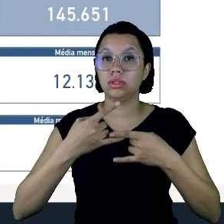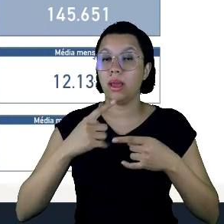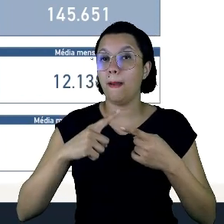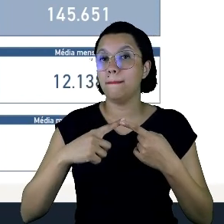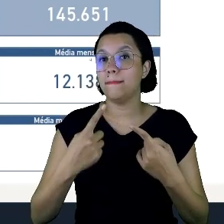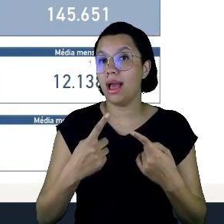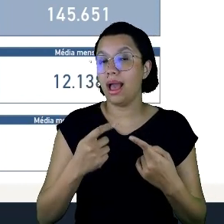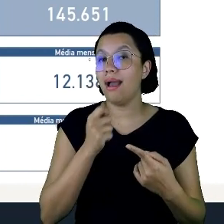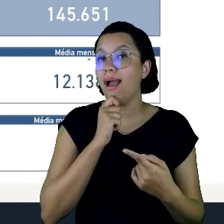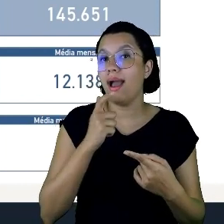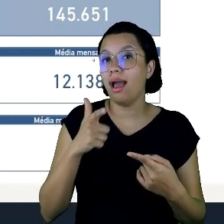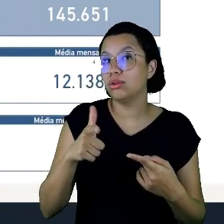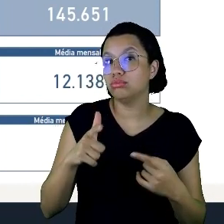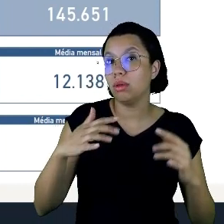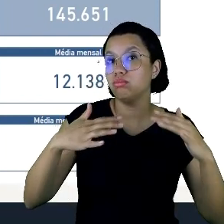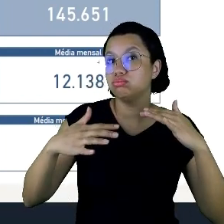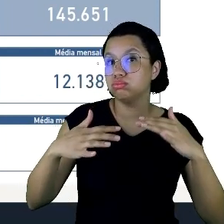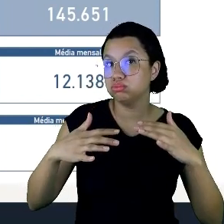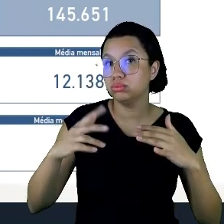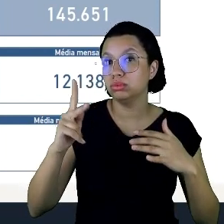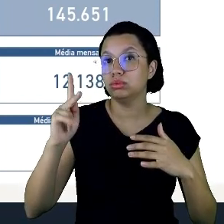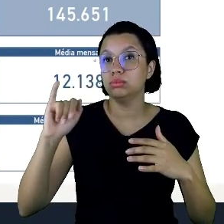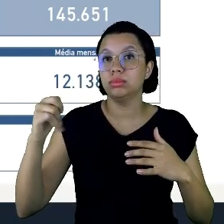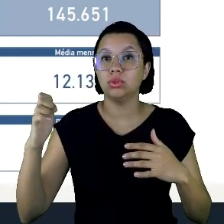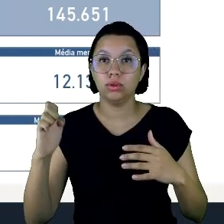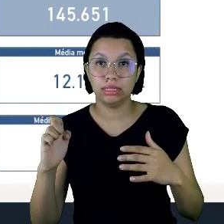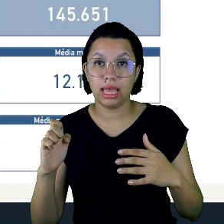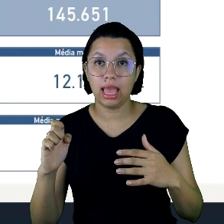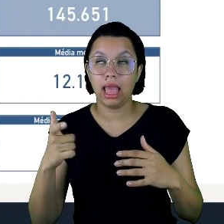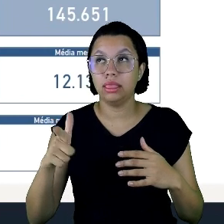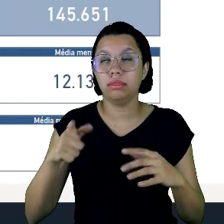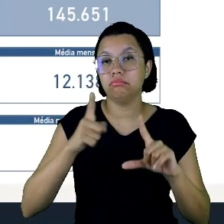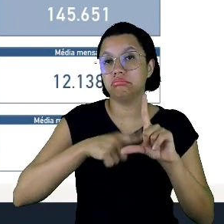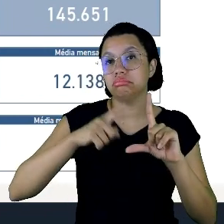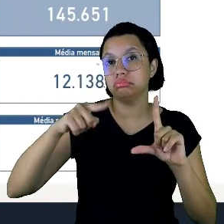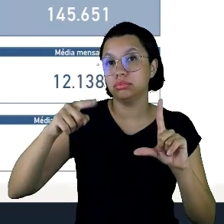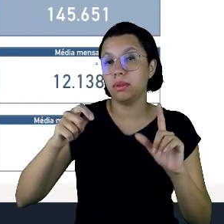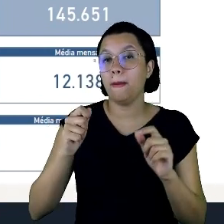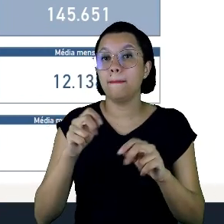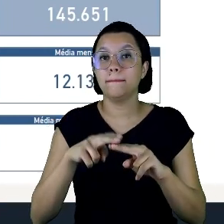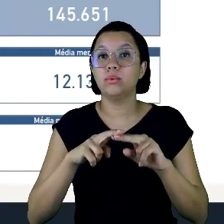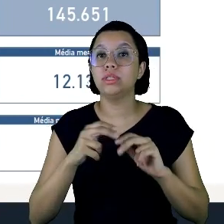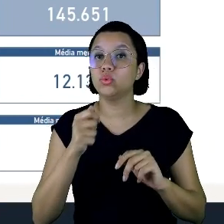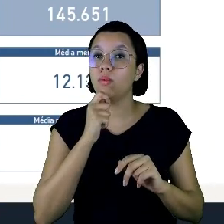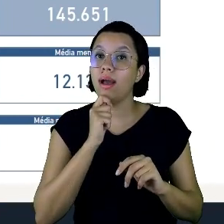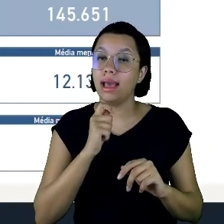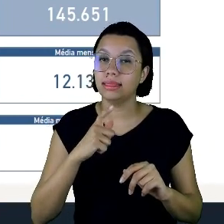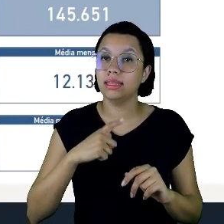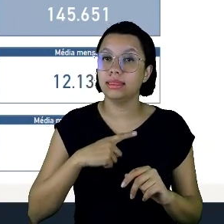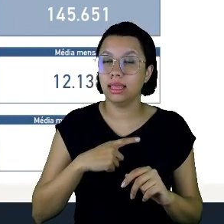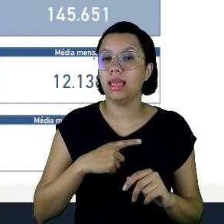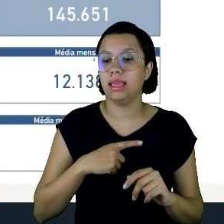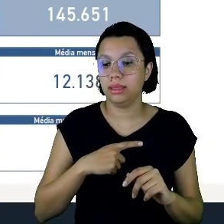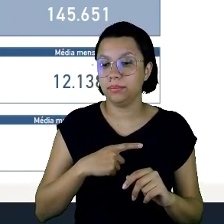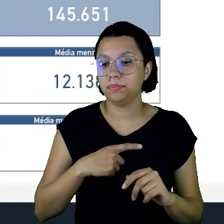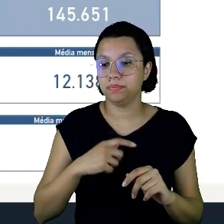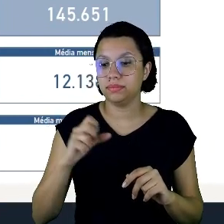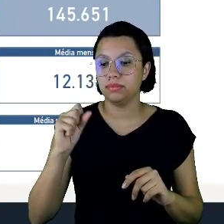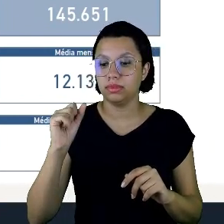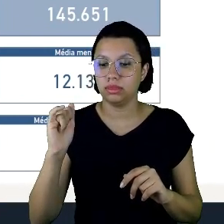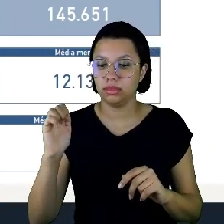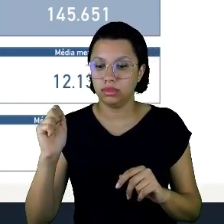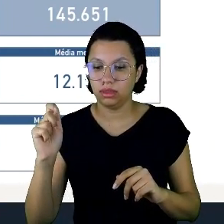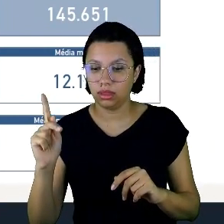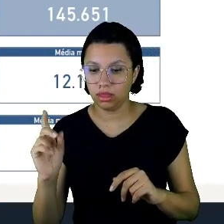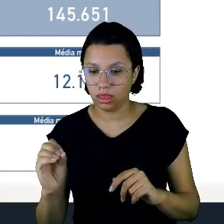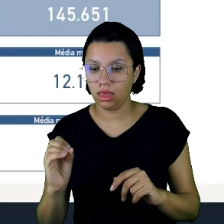não foram movimentados no PJE com um movimento de relevância estatística. Então, por isso que ainda está constando CIAPRO